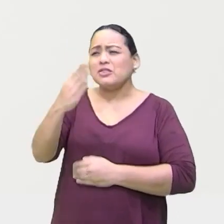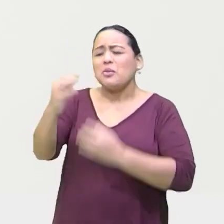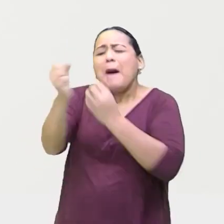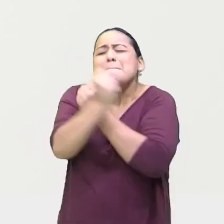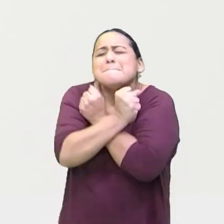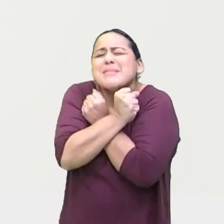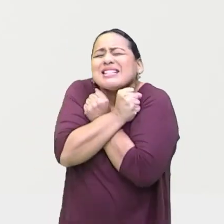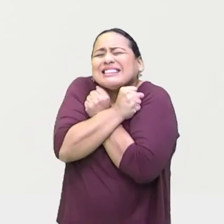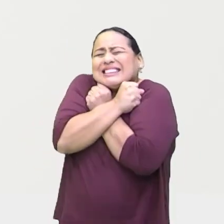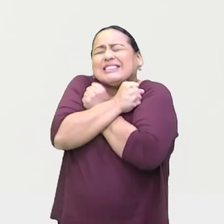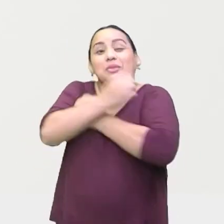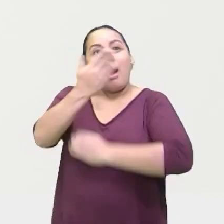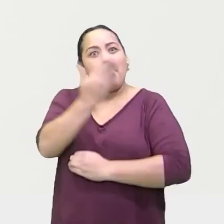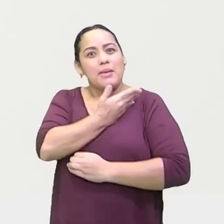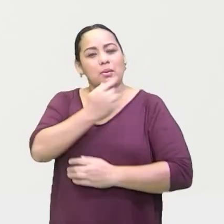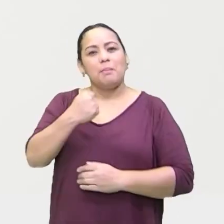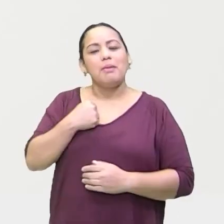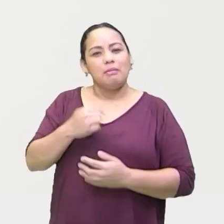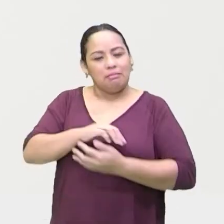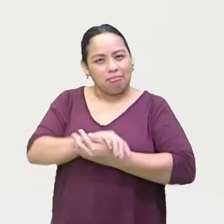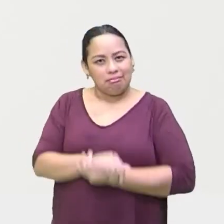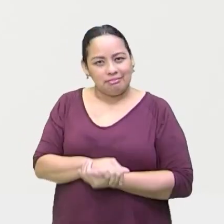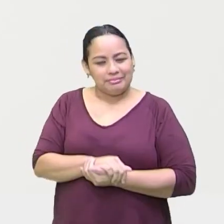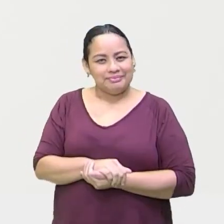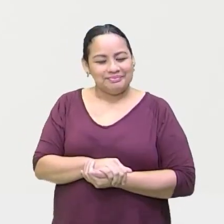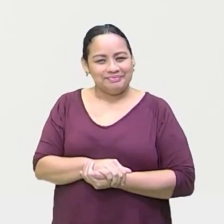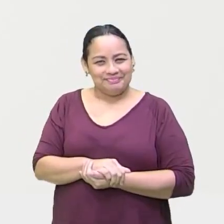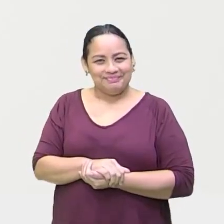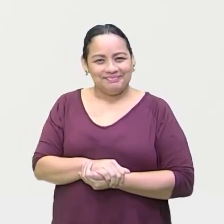bem apertado no meu coleguinha.